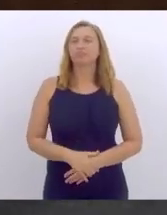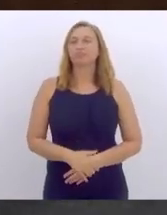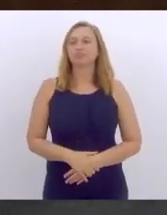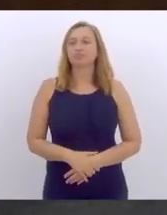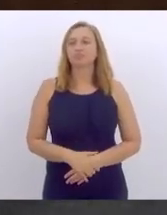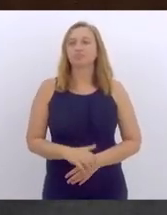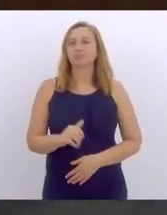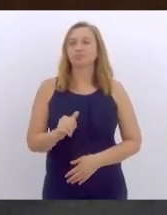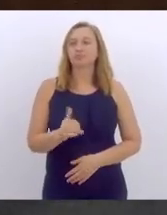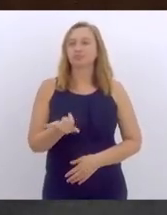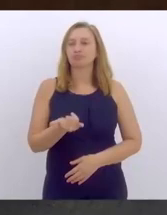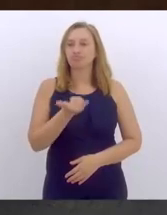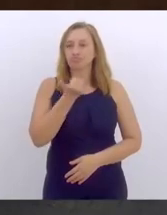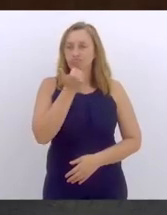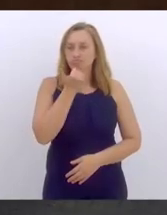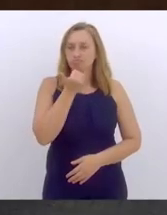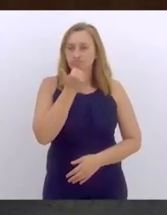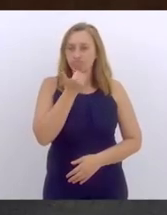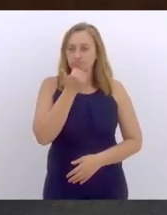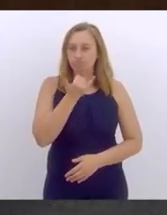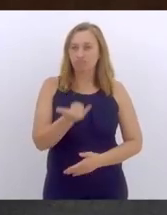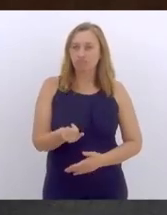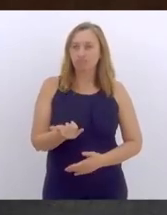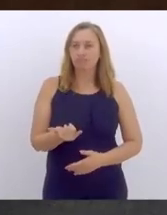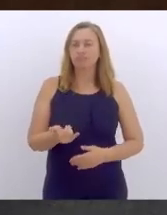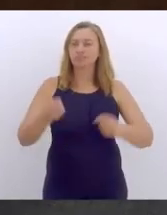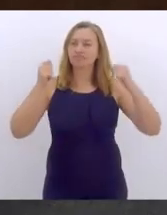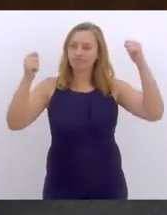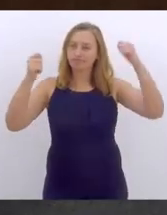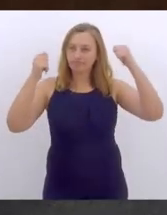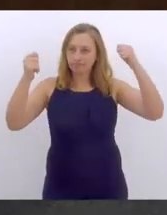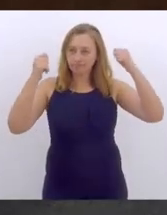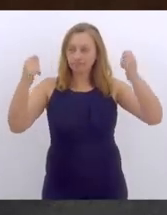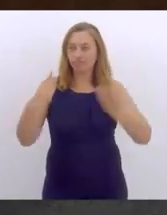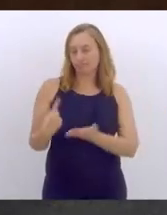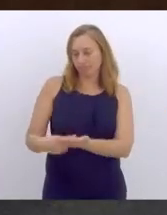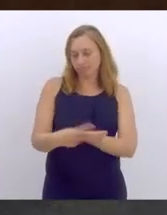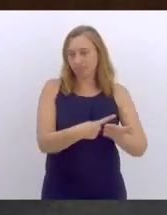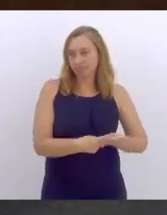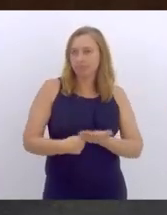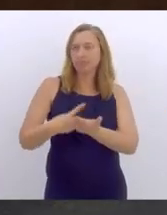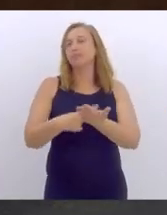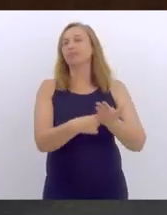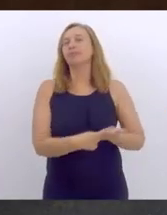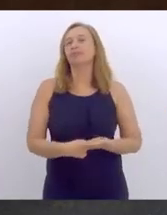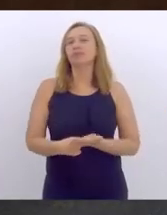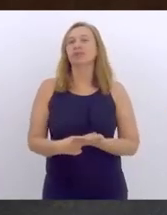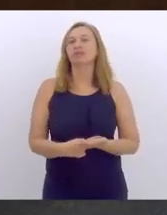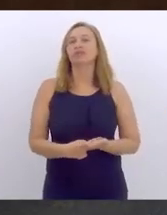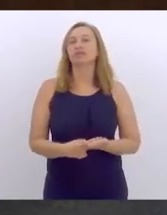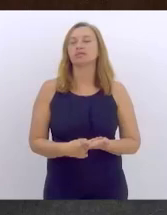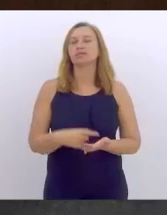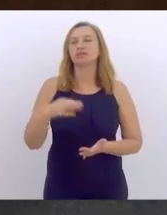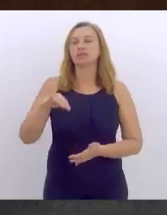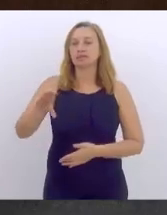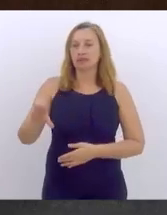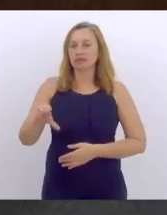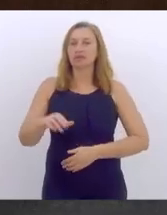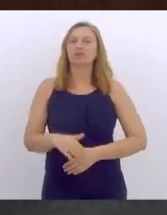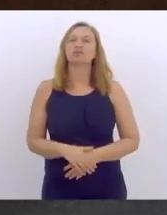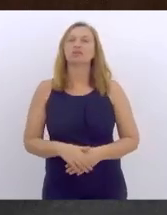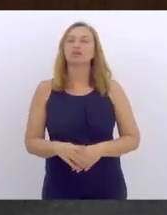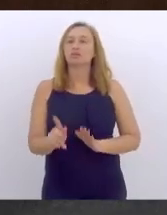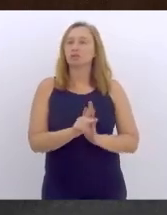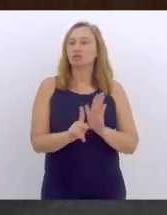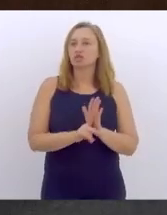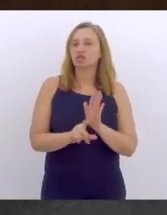da anistia das torcidas organizadas, função desse TAC. O projeto